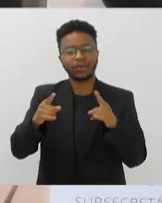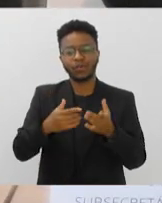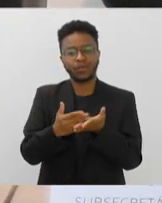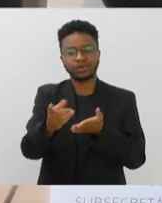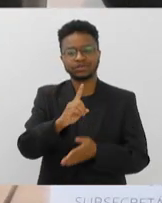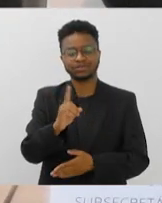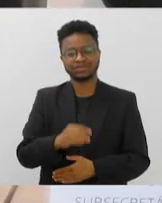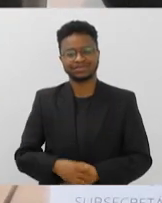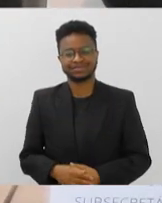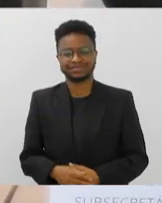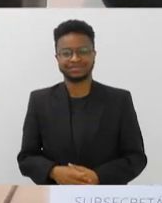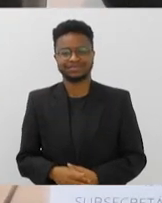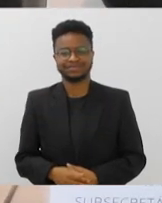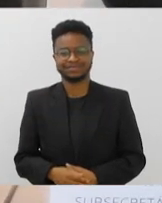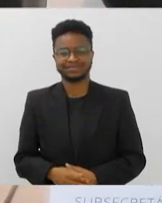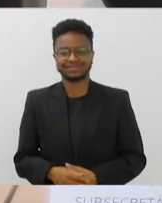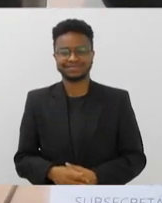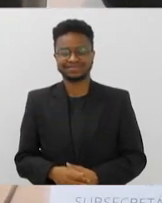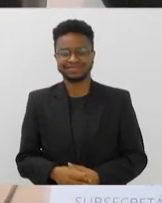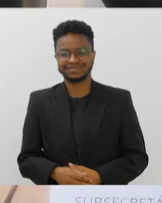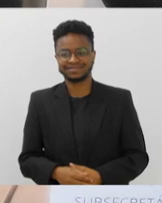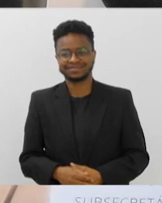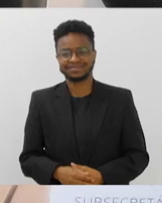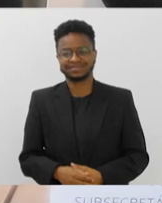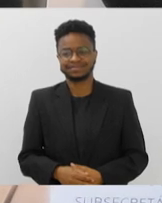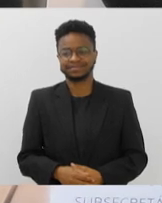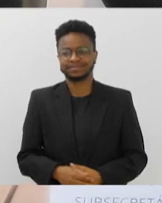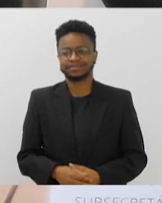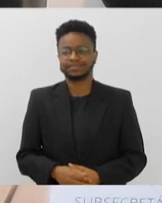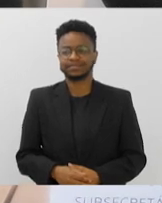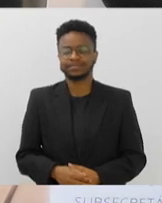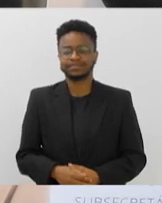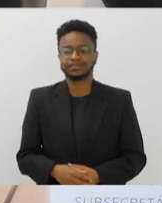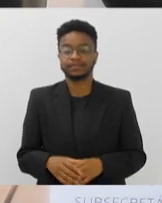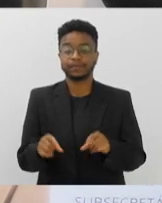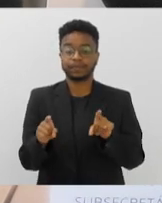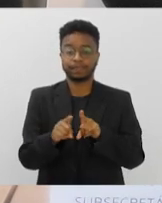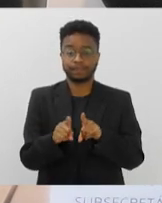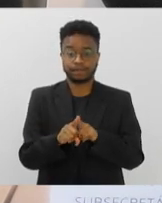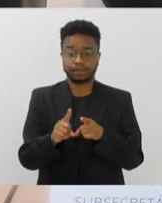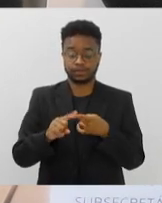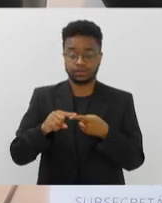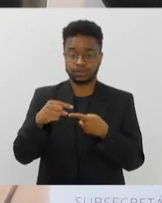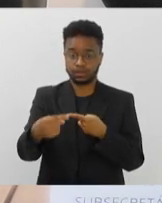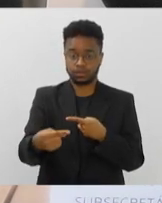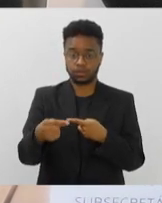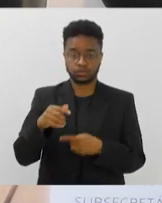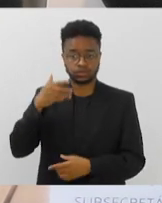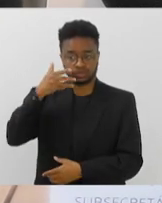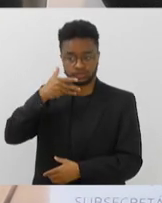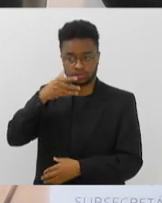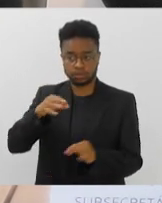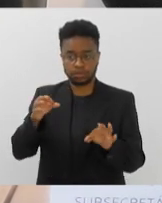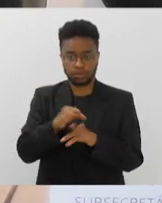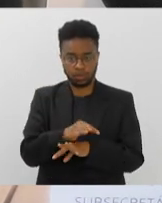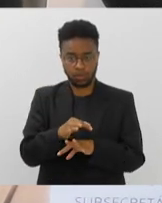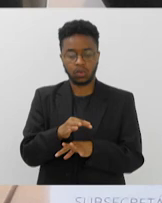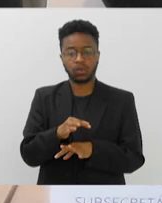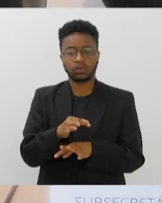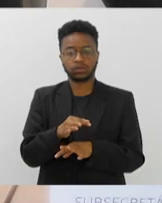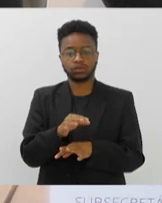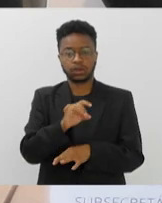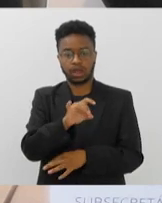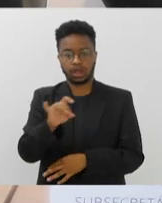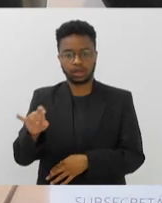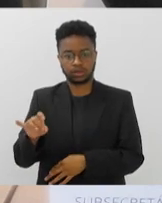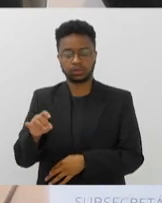né gente eh e também logo após as falas e e a na ação da